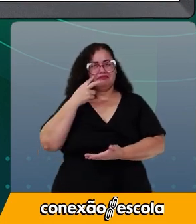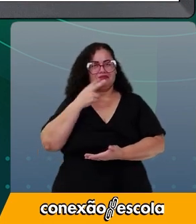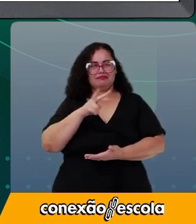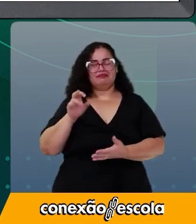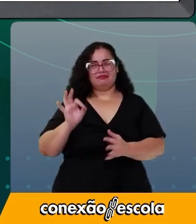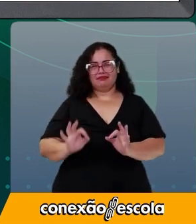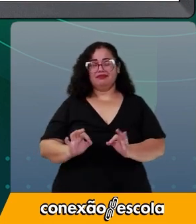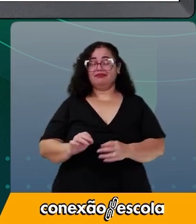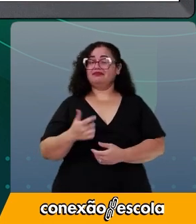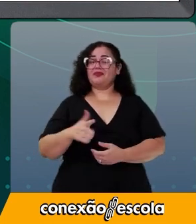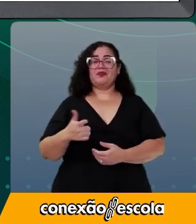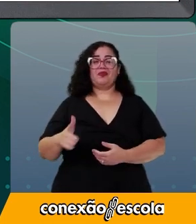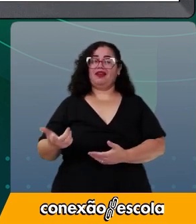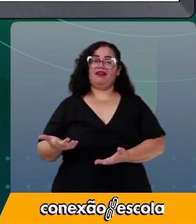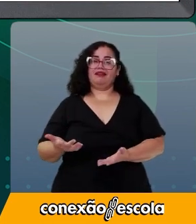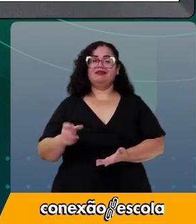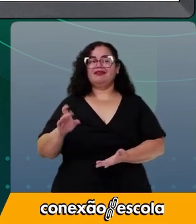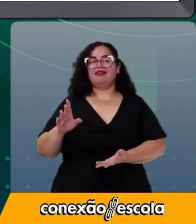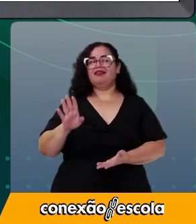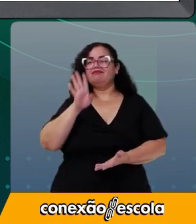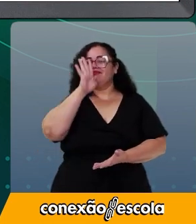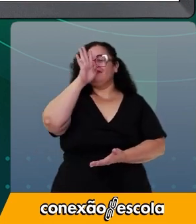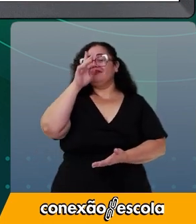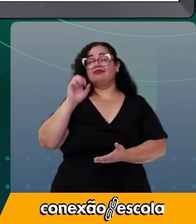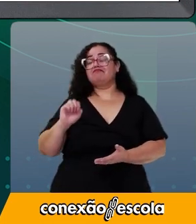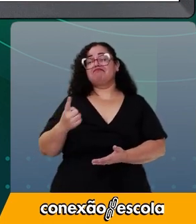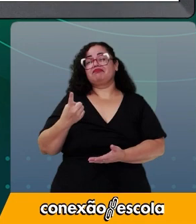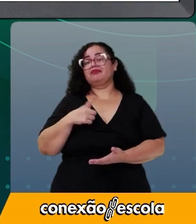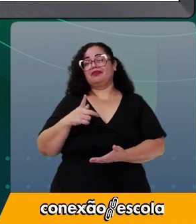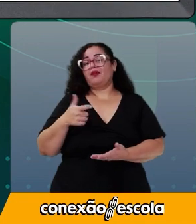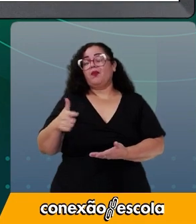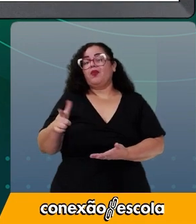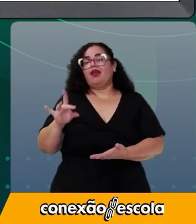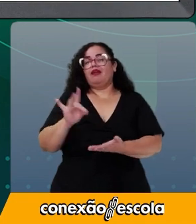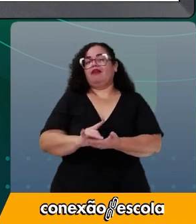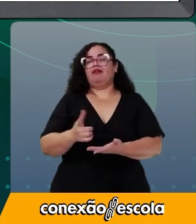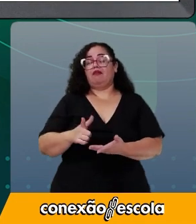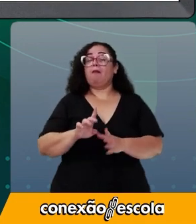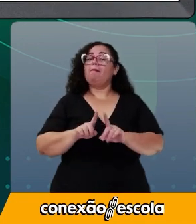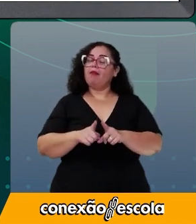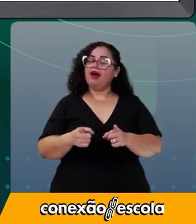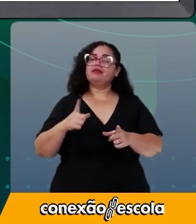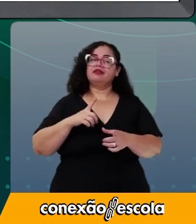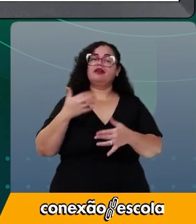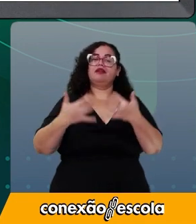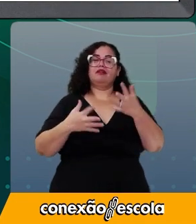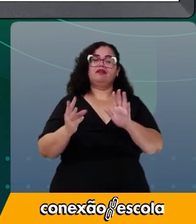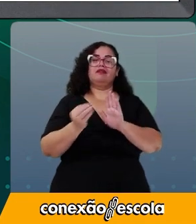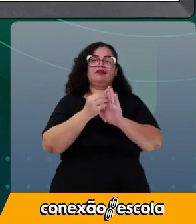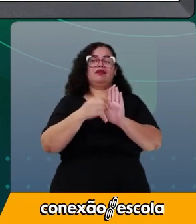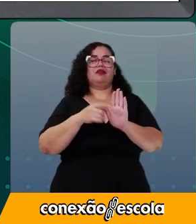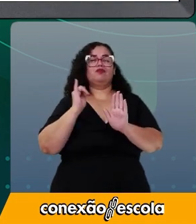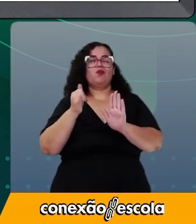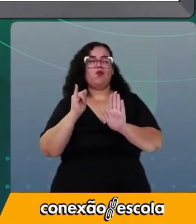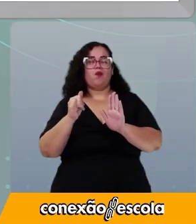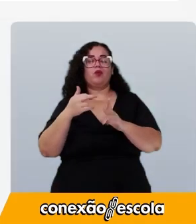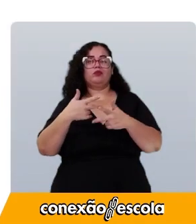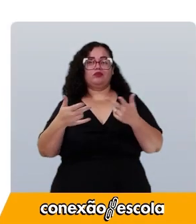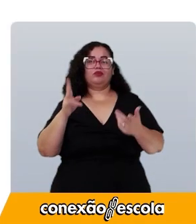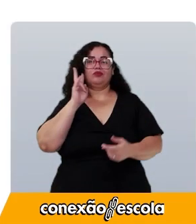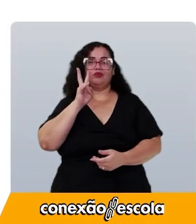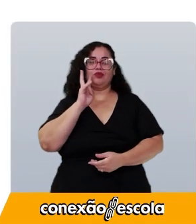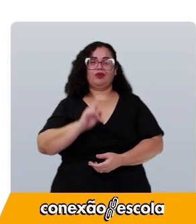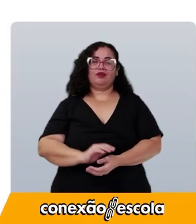dia? Não, né? Então só aí nós já temos um fato fora da normalidade, mas perfeitamente aceito nos contos de